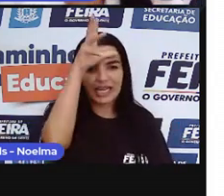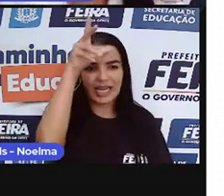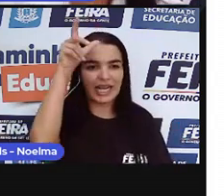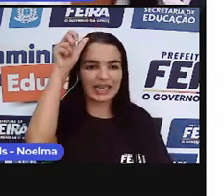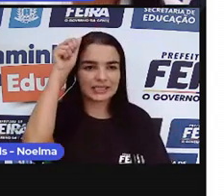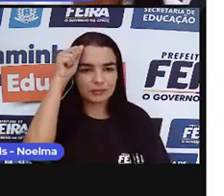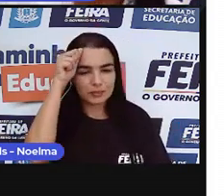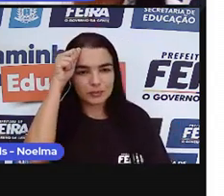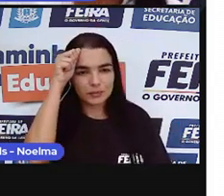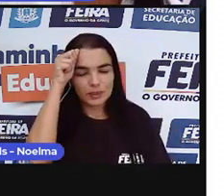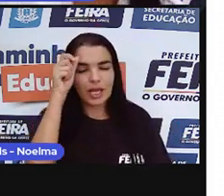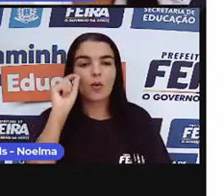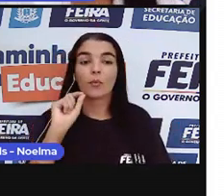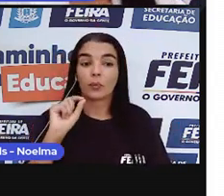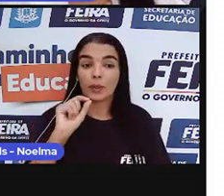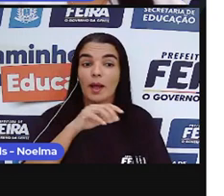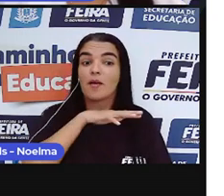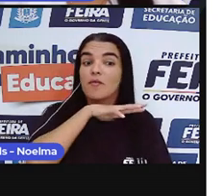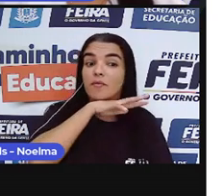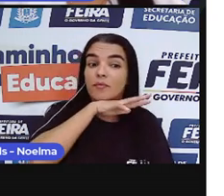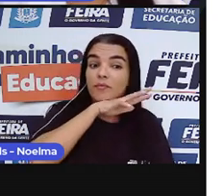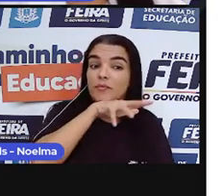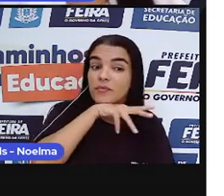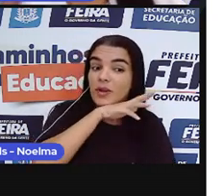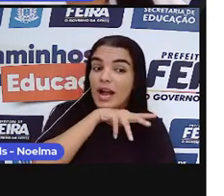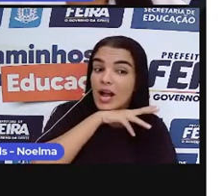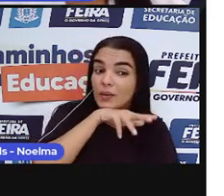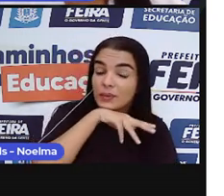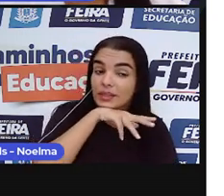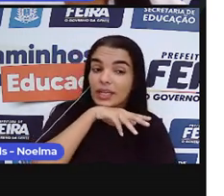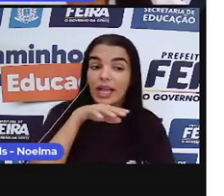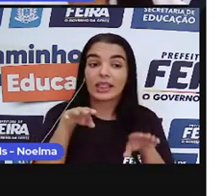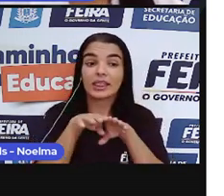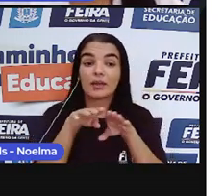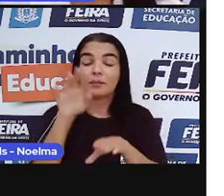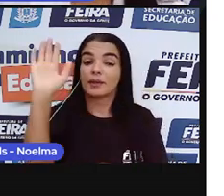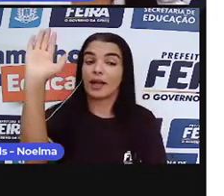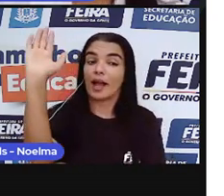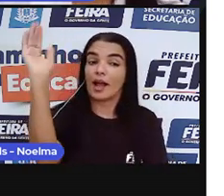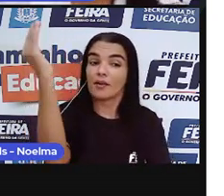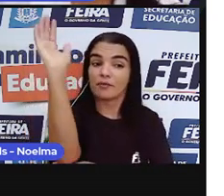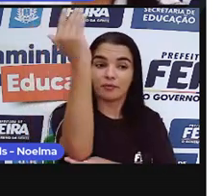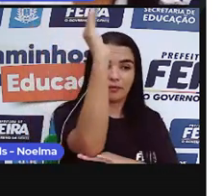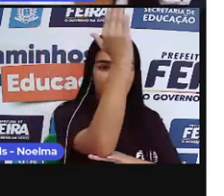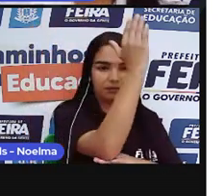à fauna, que são os animais, e à flora, que